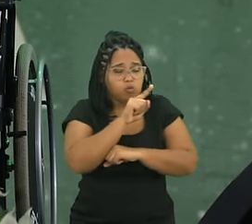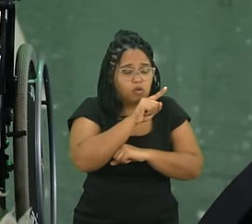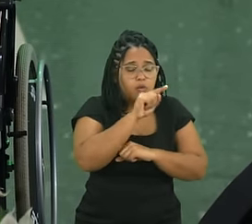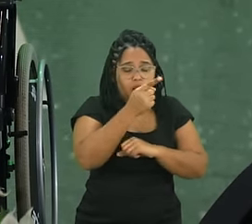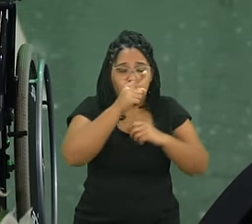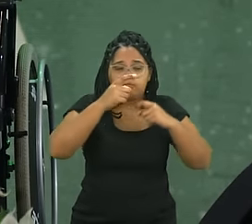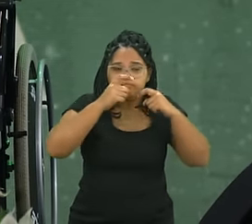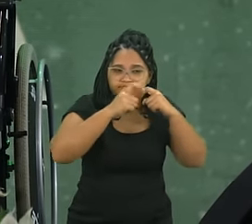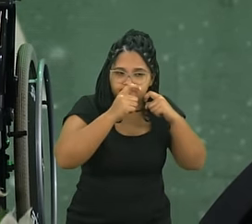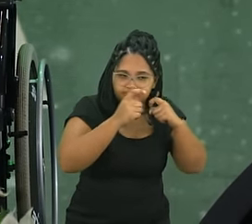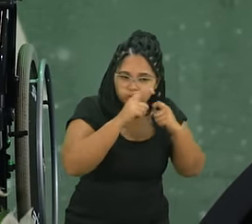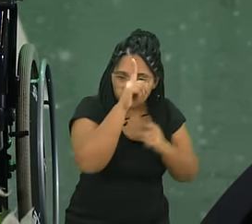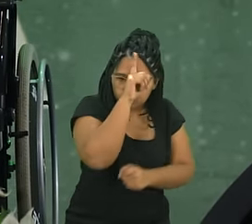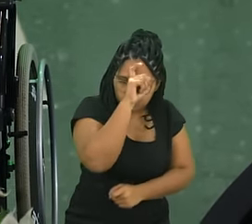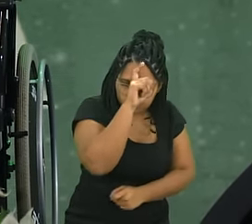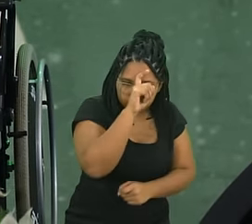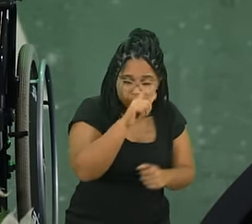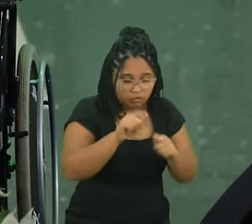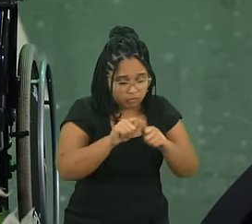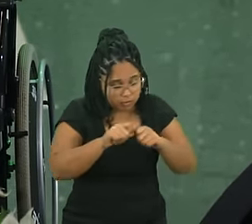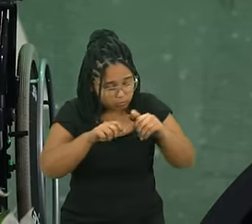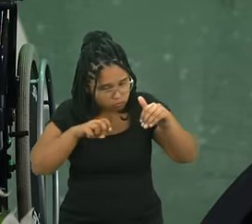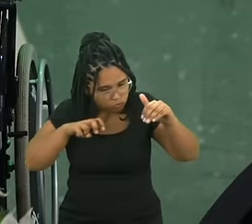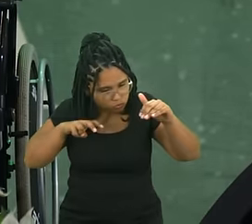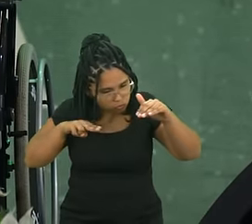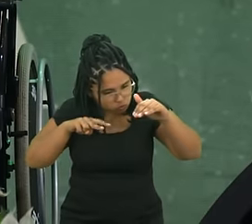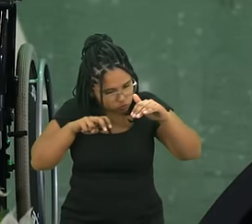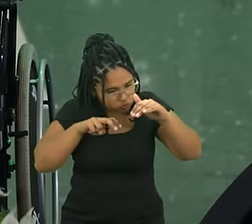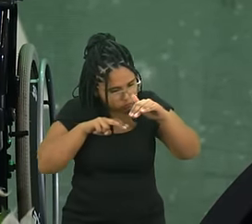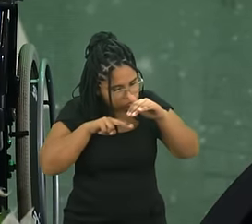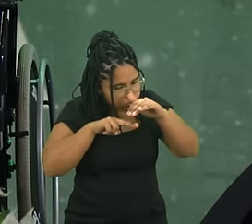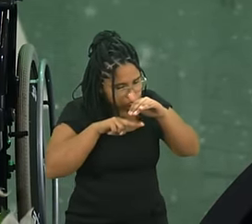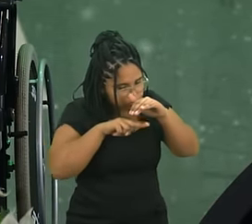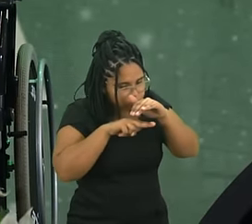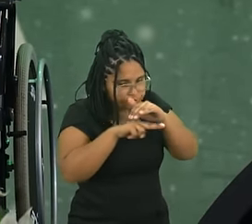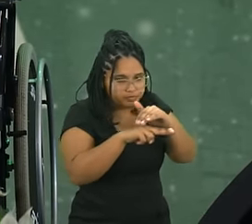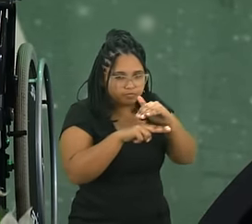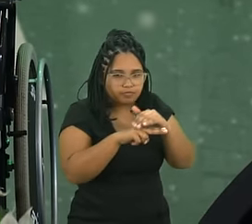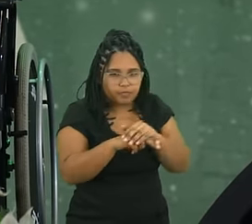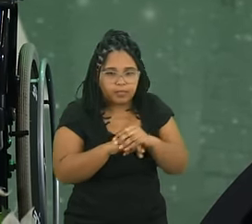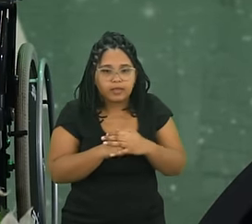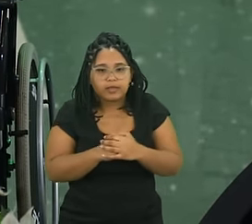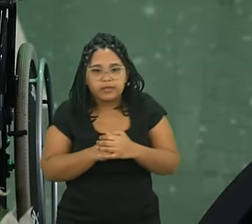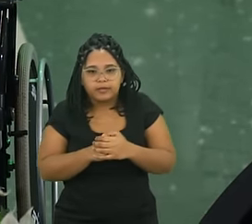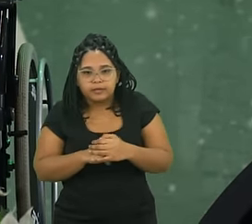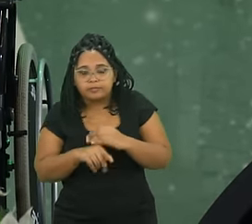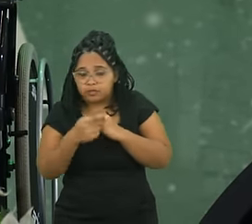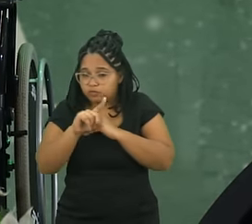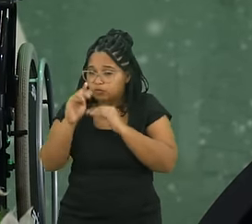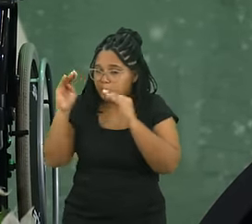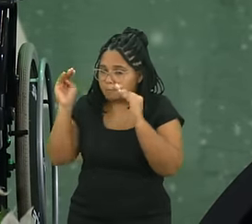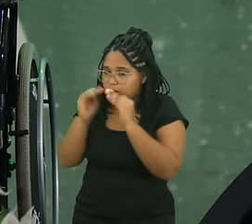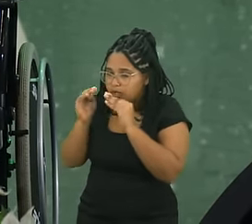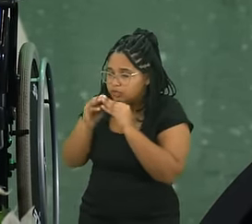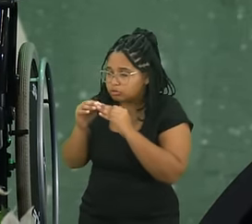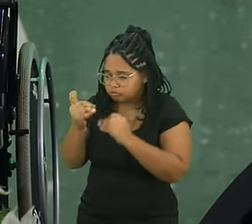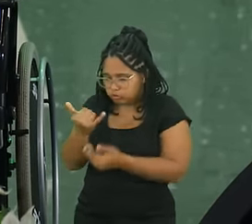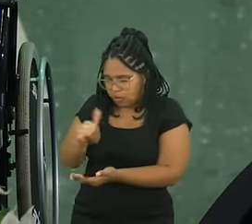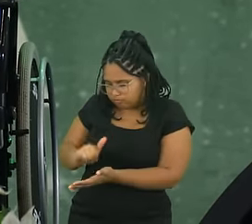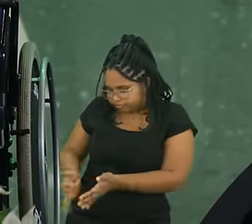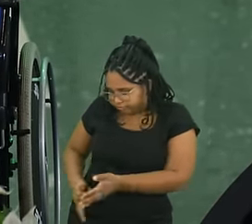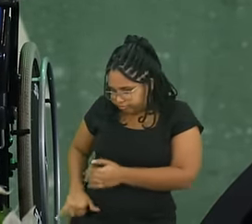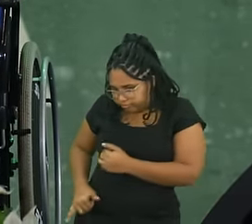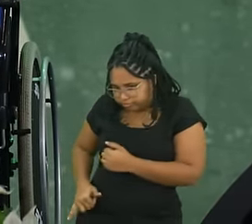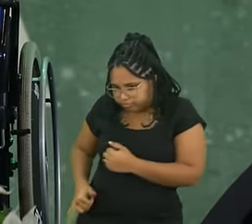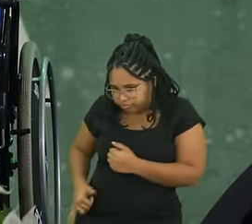ressonância. Nós pegamos o nosso carro e nós estávamos a caminho de casa. O telefone e meu celular toca.